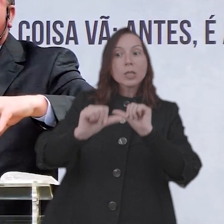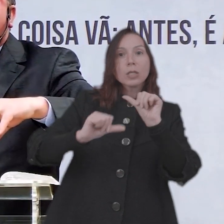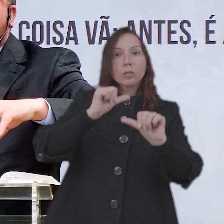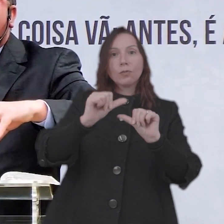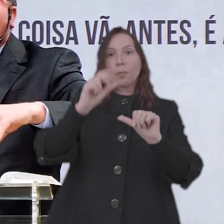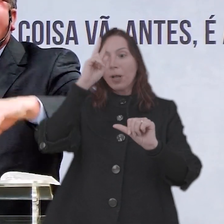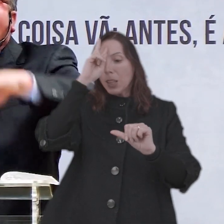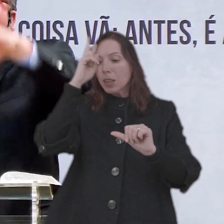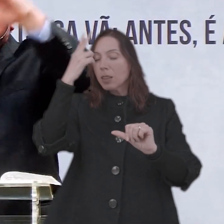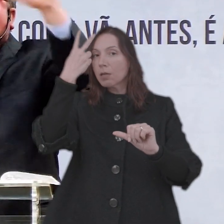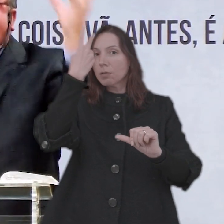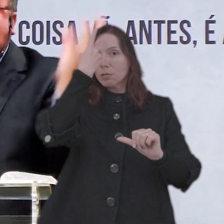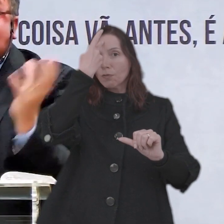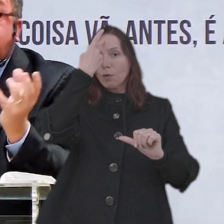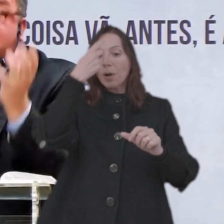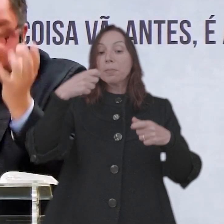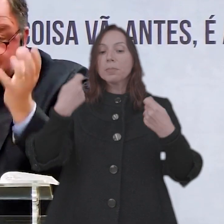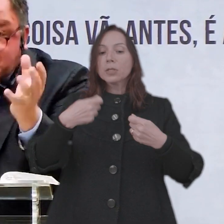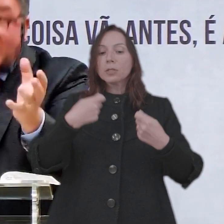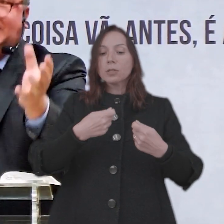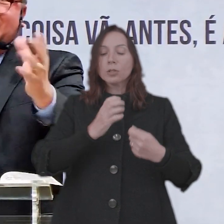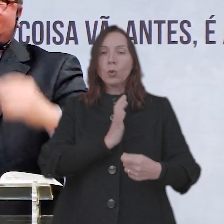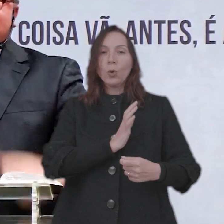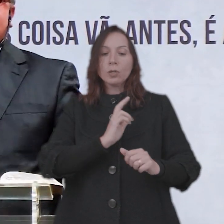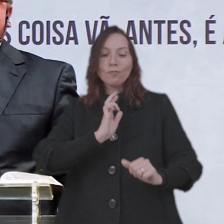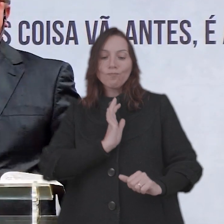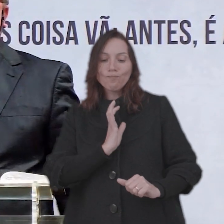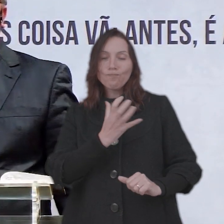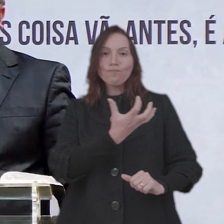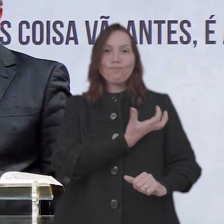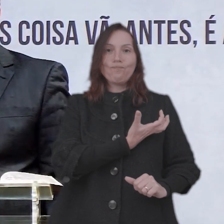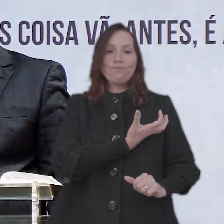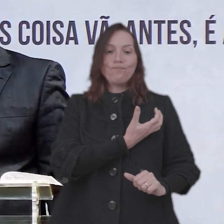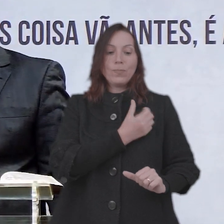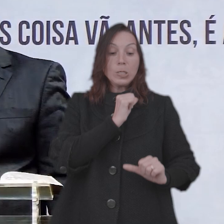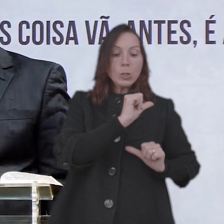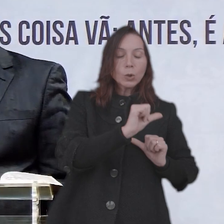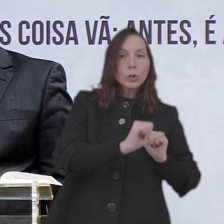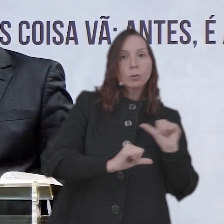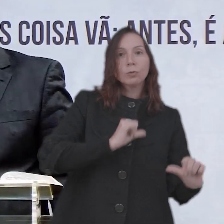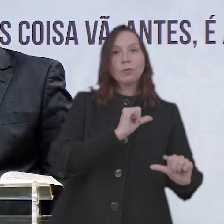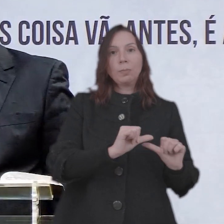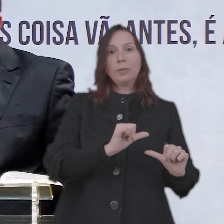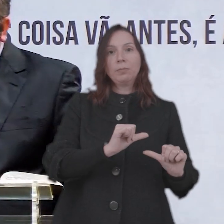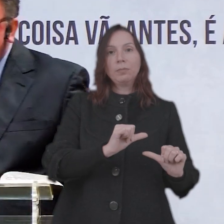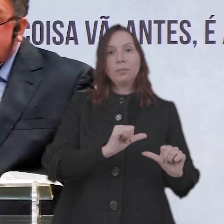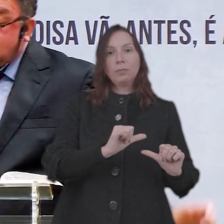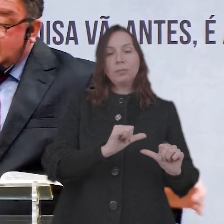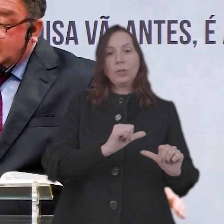necessário uma regeneração no coração. No coração.